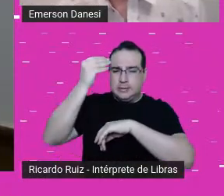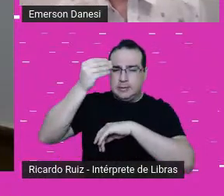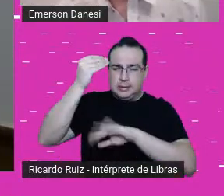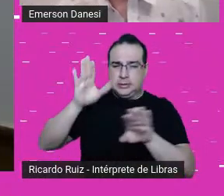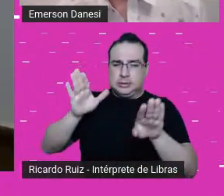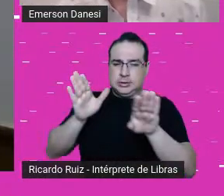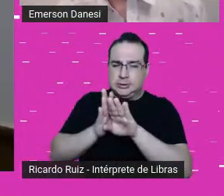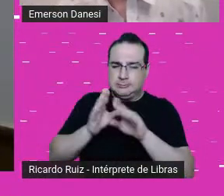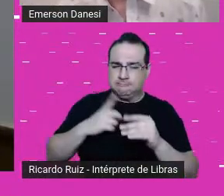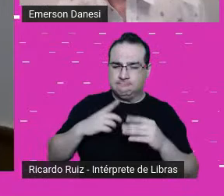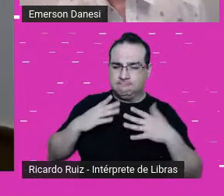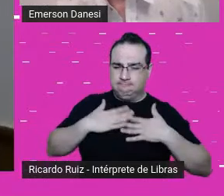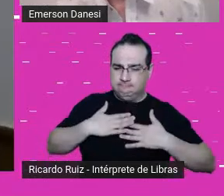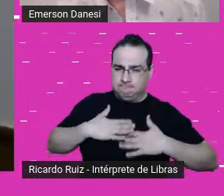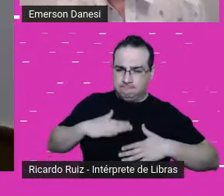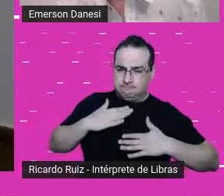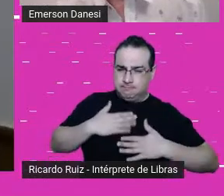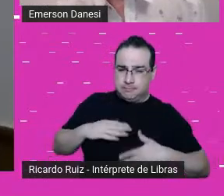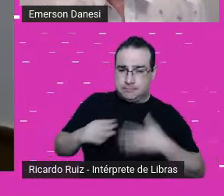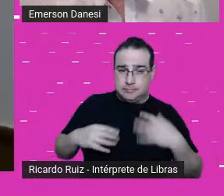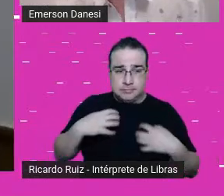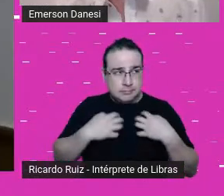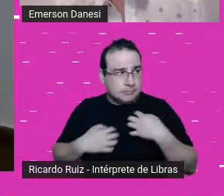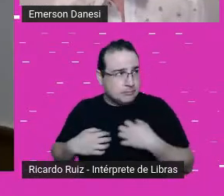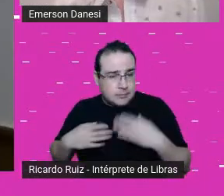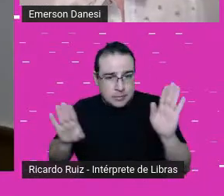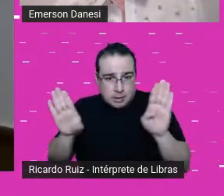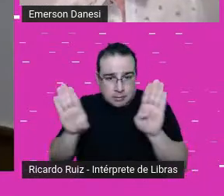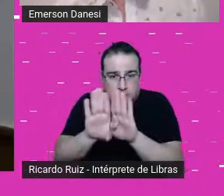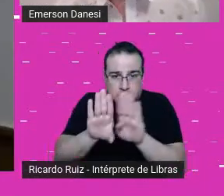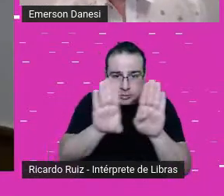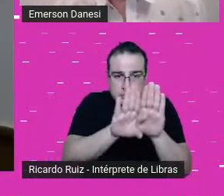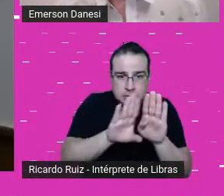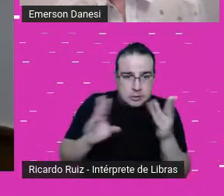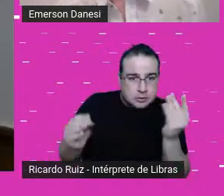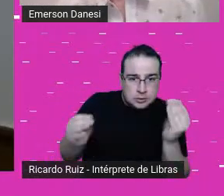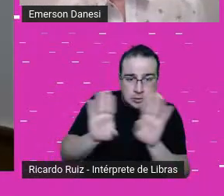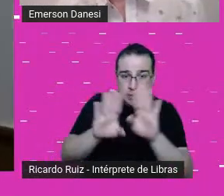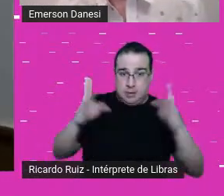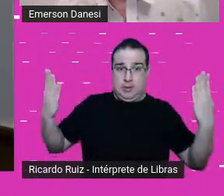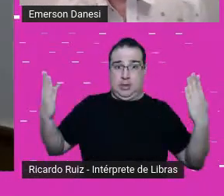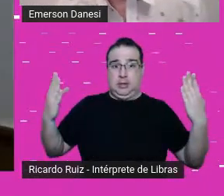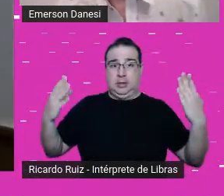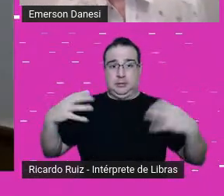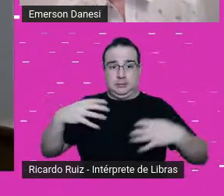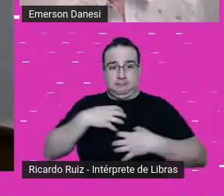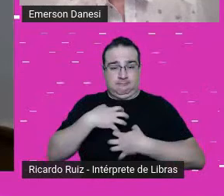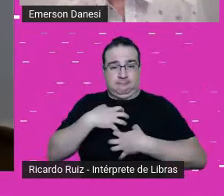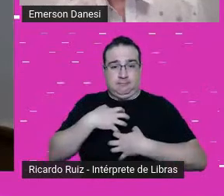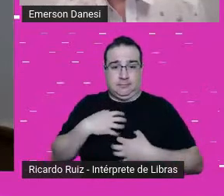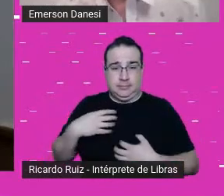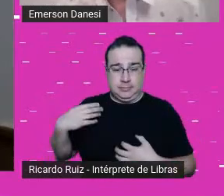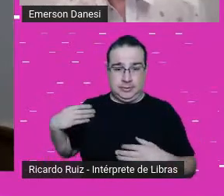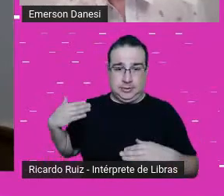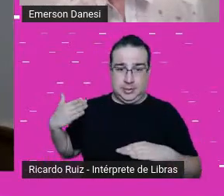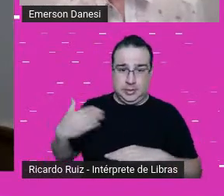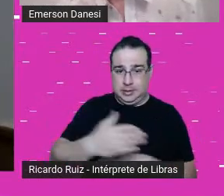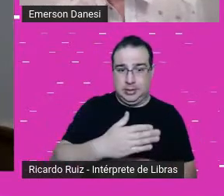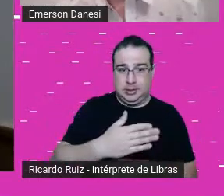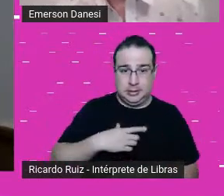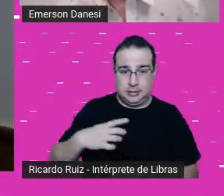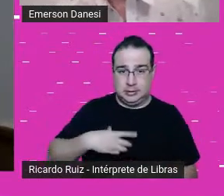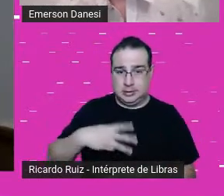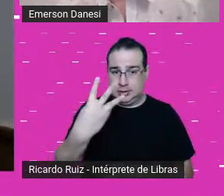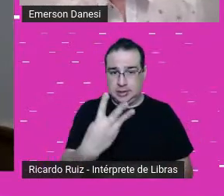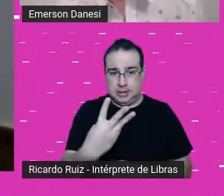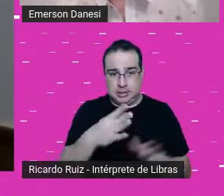ter. E as portas ficavam fechadas, não tinha muito burburinho. Aí, quando abria, entrava, e acho que eram três